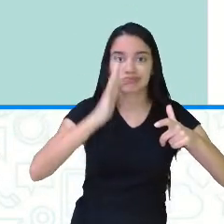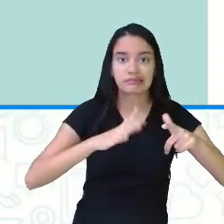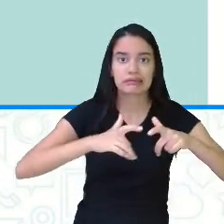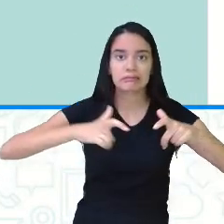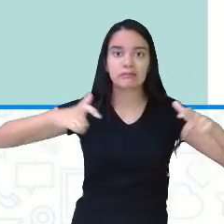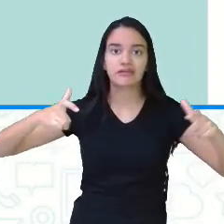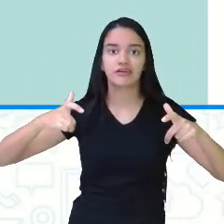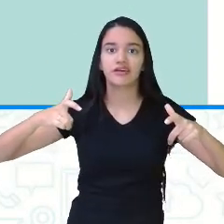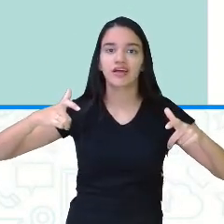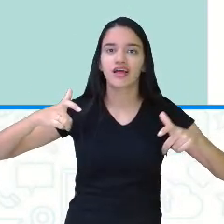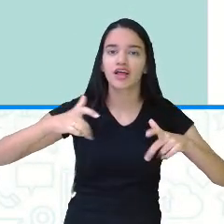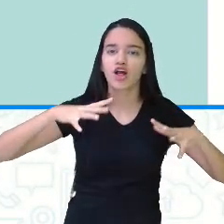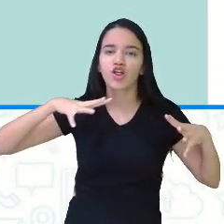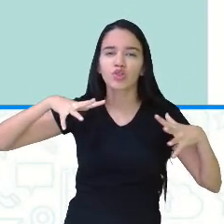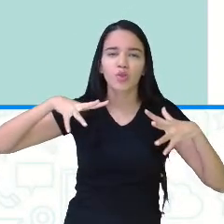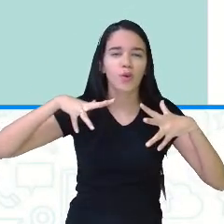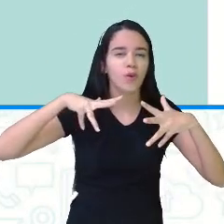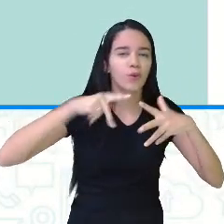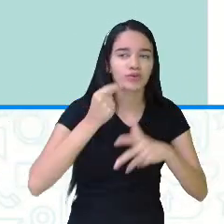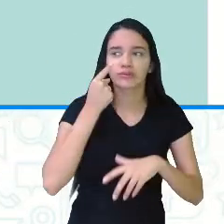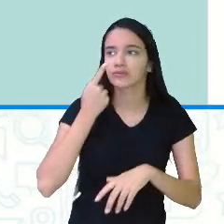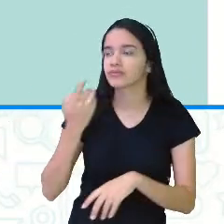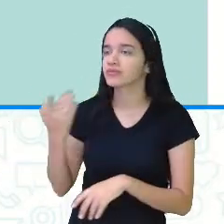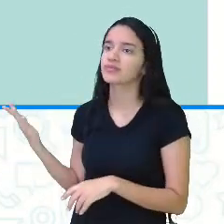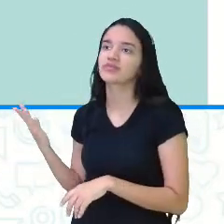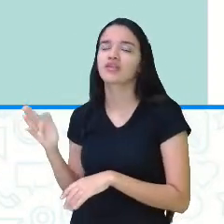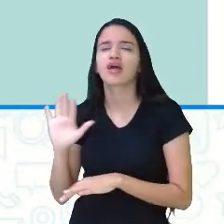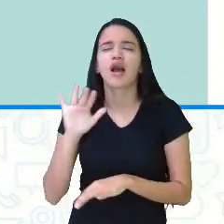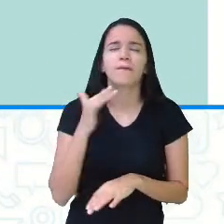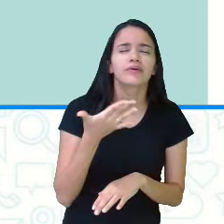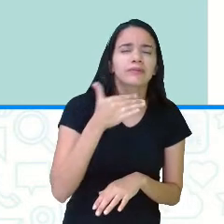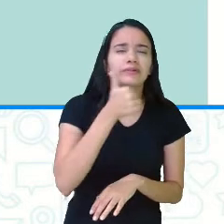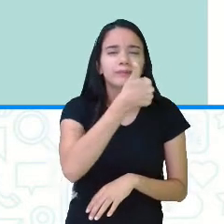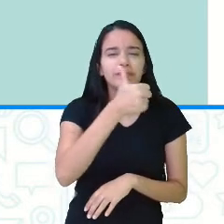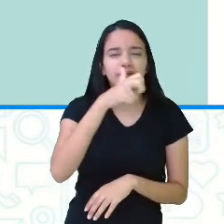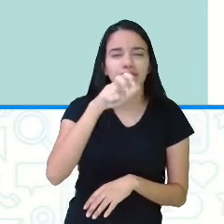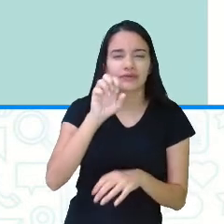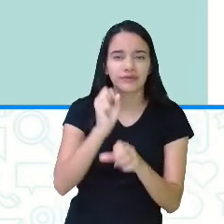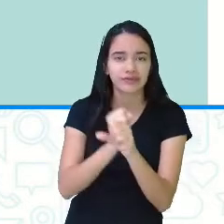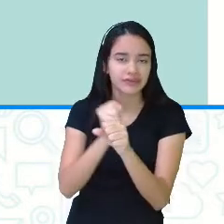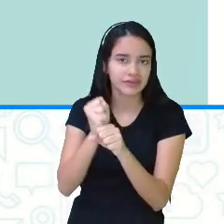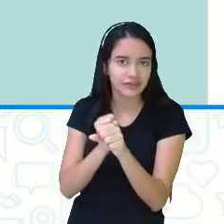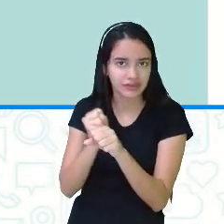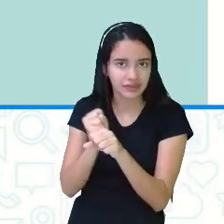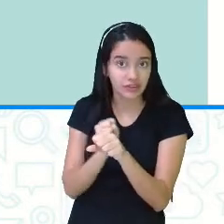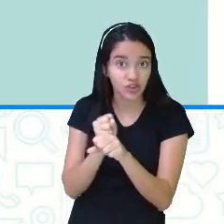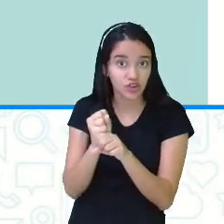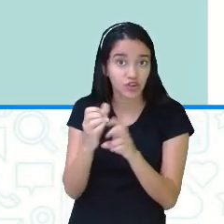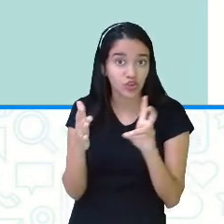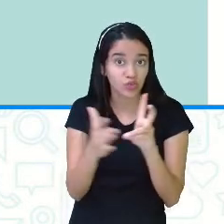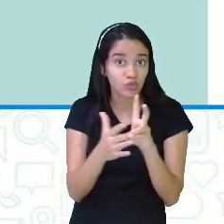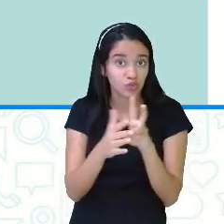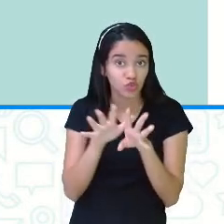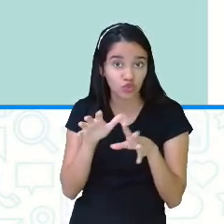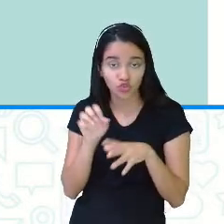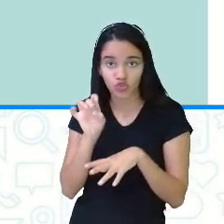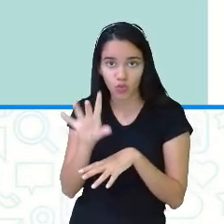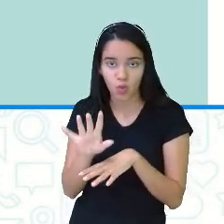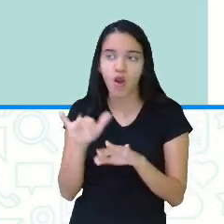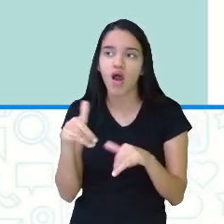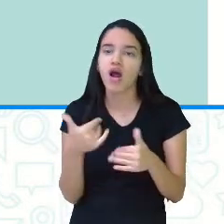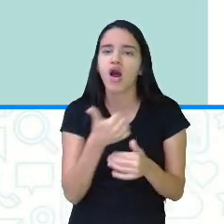Esse Brasil aqui todinho, lá na época de 1500, era só dos indígenas. Hoje,